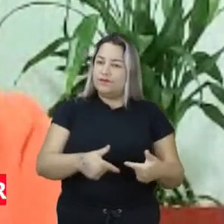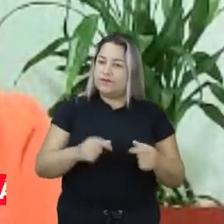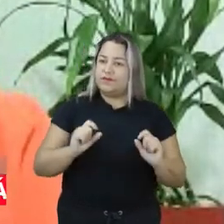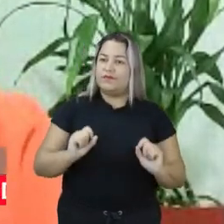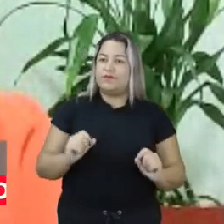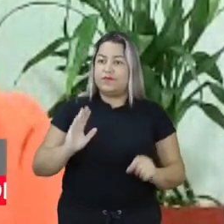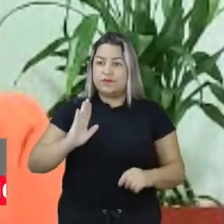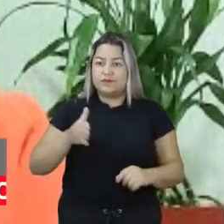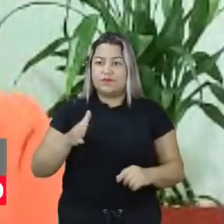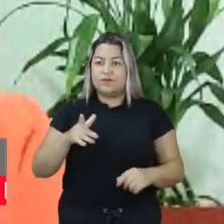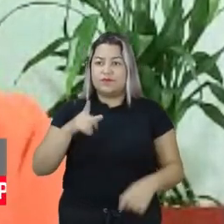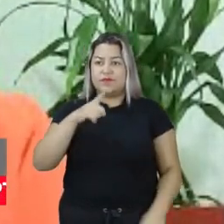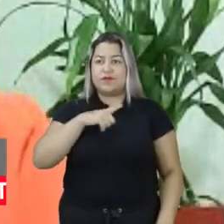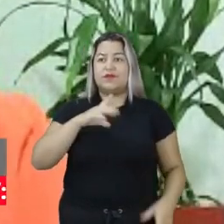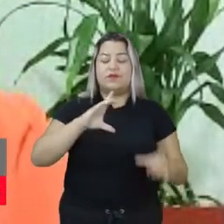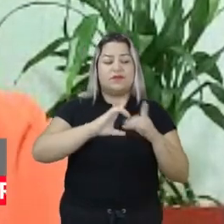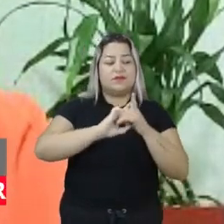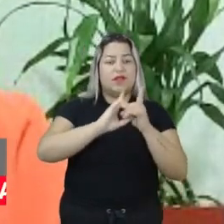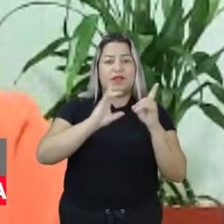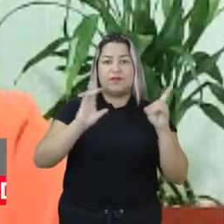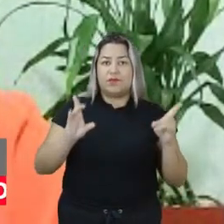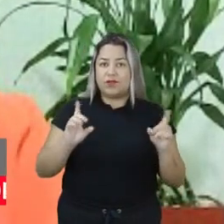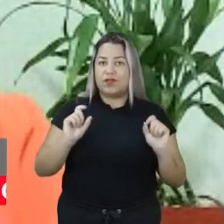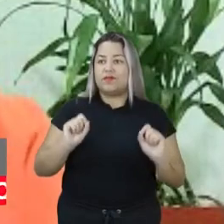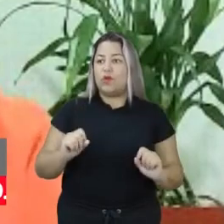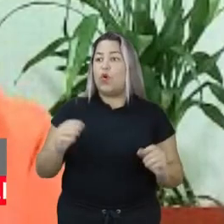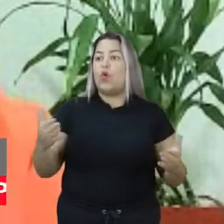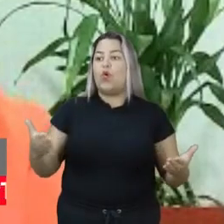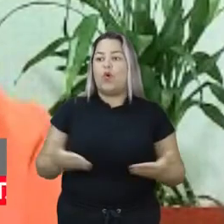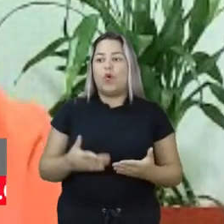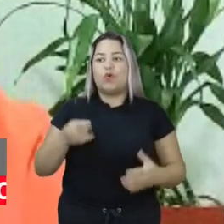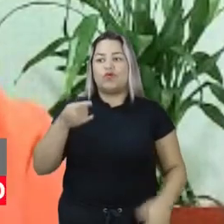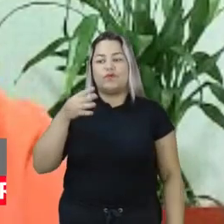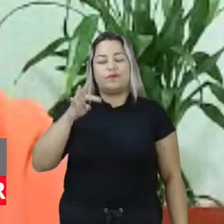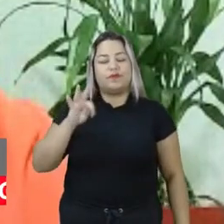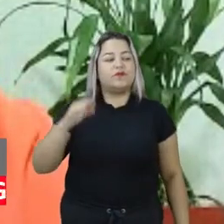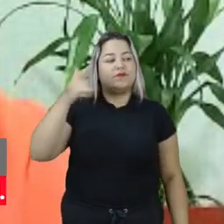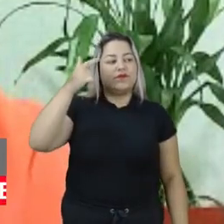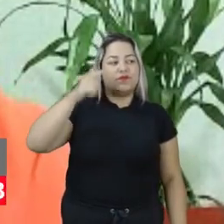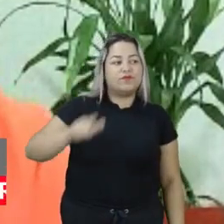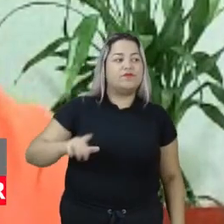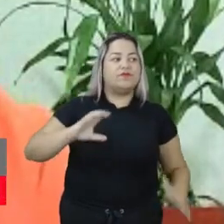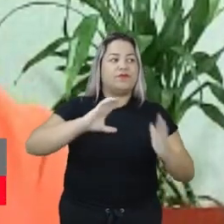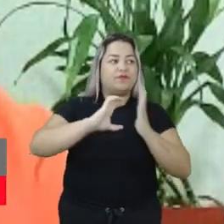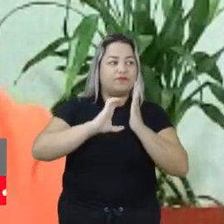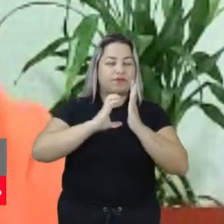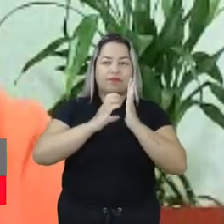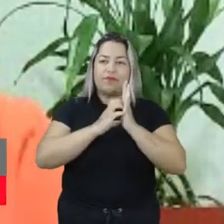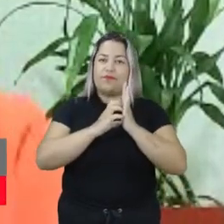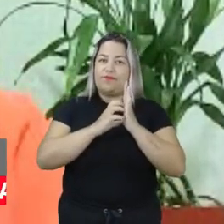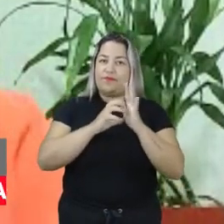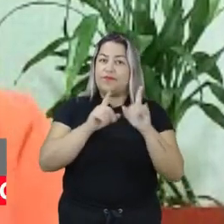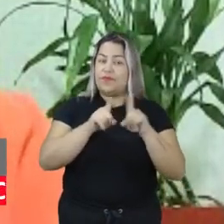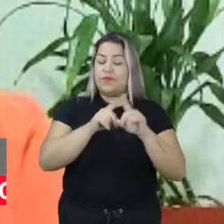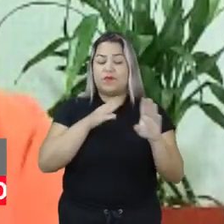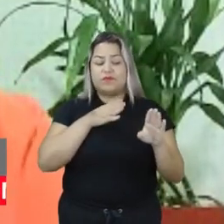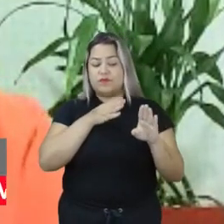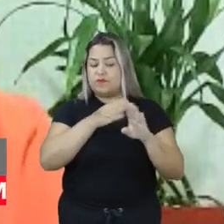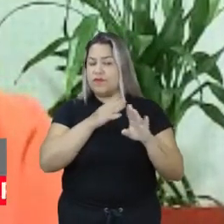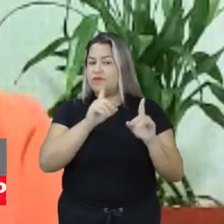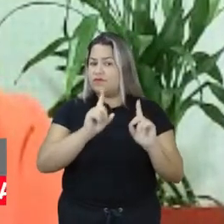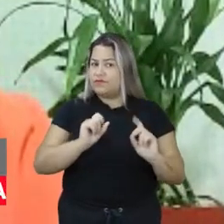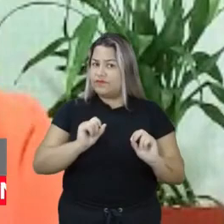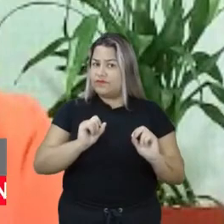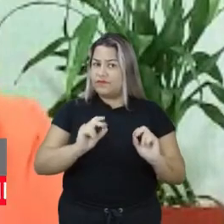já, para a gente ter a democracia. E o PT hoje, junto com outros partidos, mas sem dúvida é o principal partido, que mantém